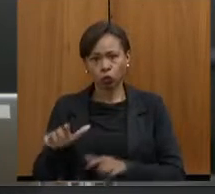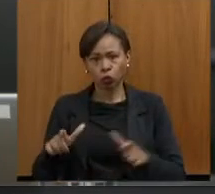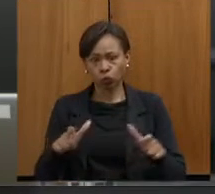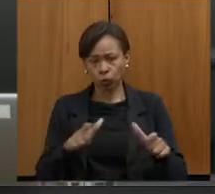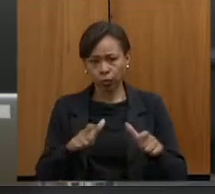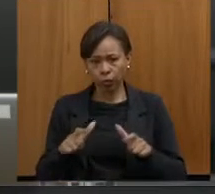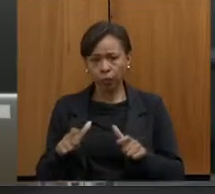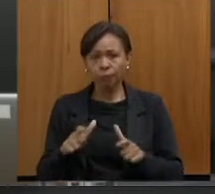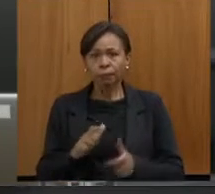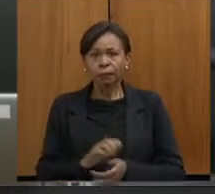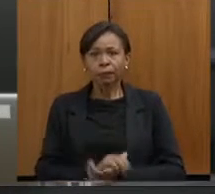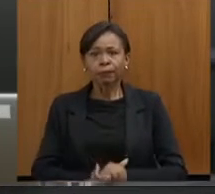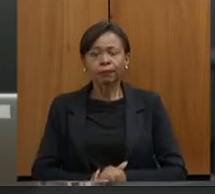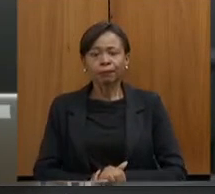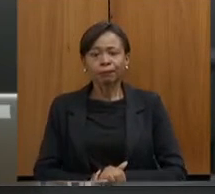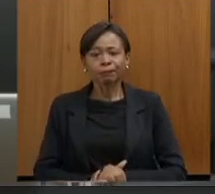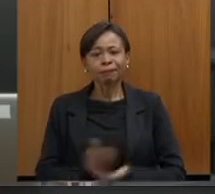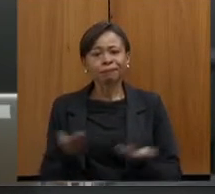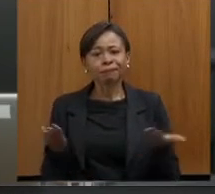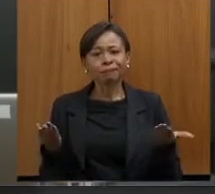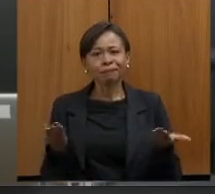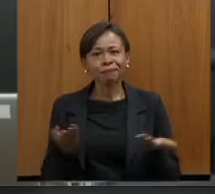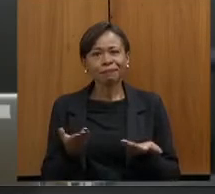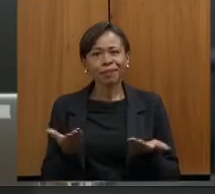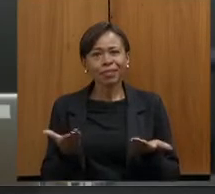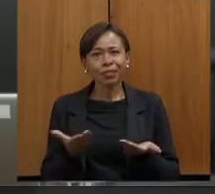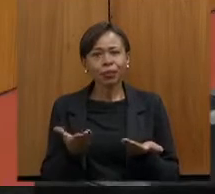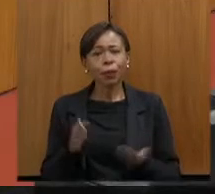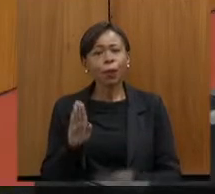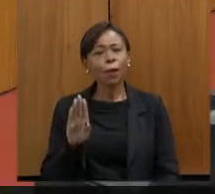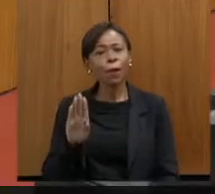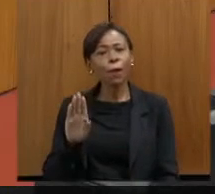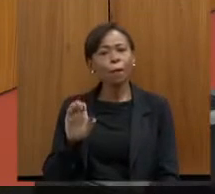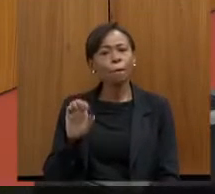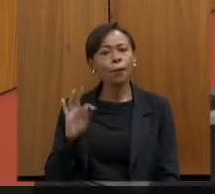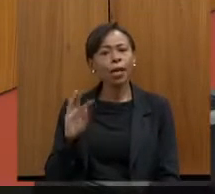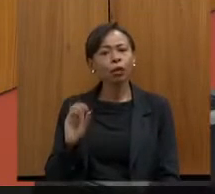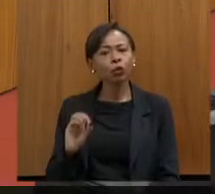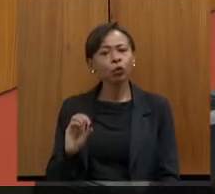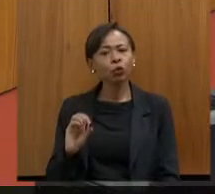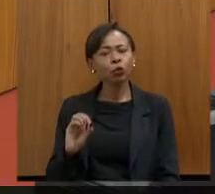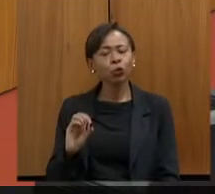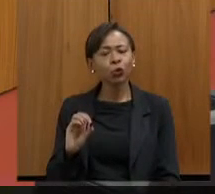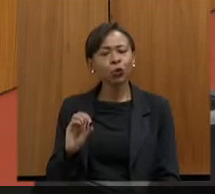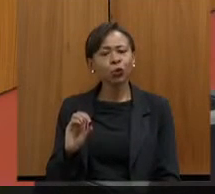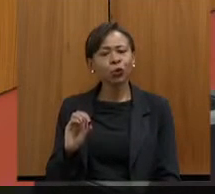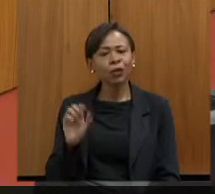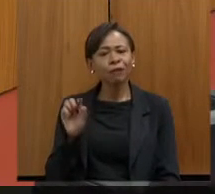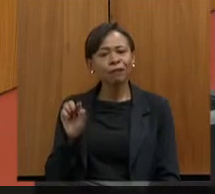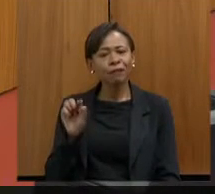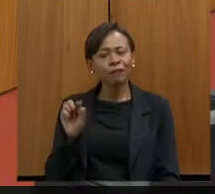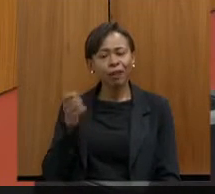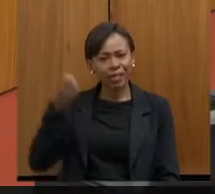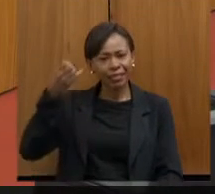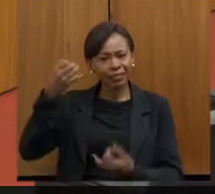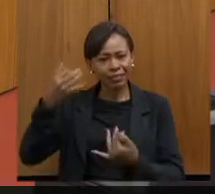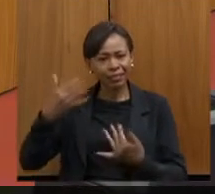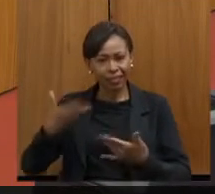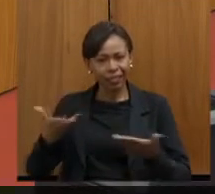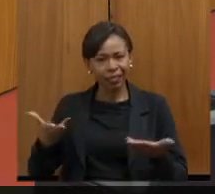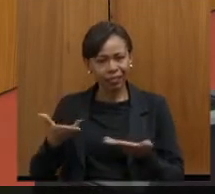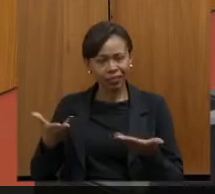quero aqui ouvir o Beto do estofamento antes de também passar para a Gabriele,